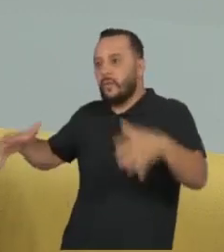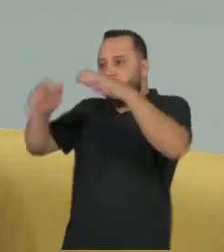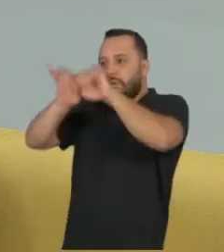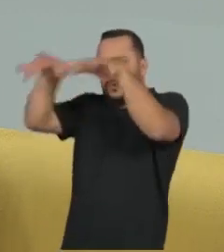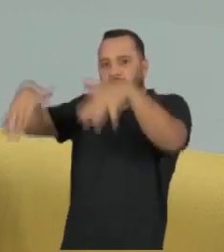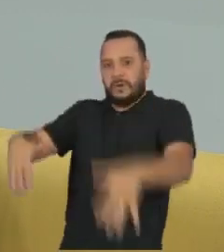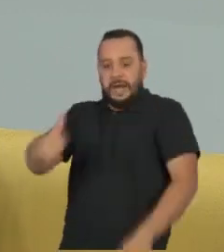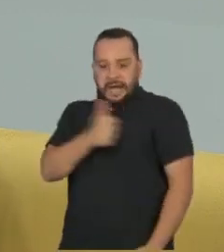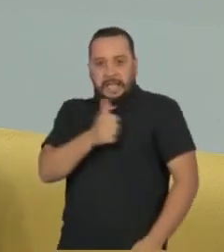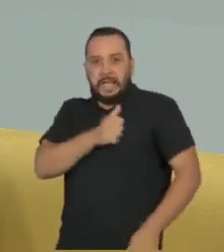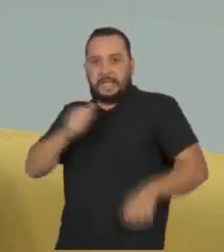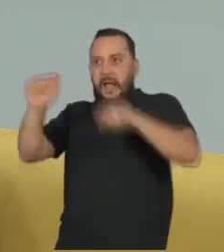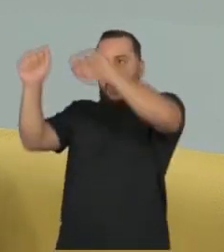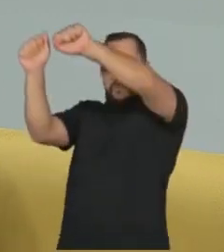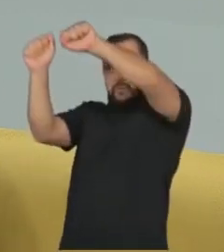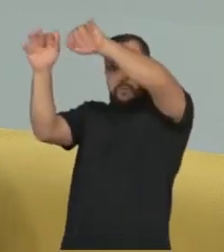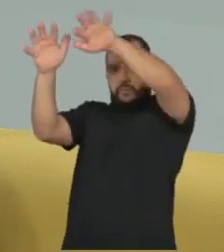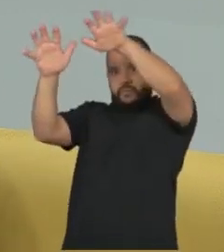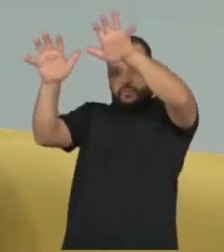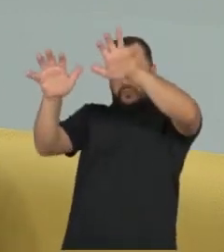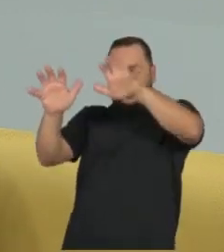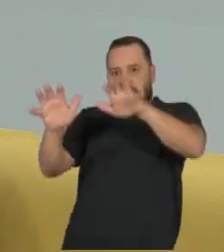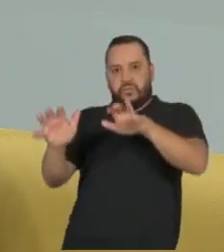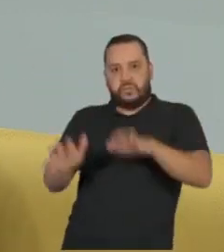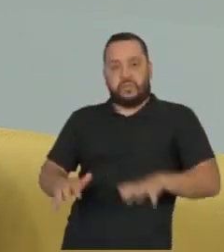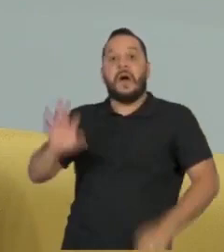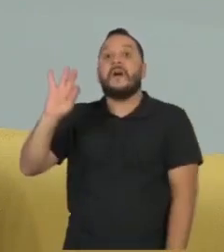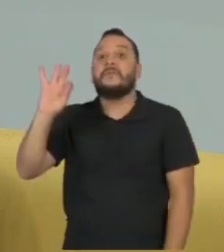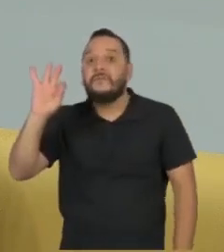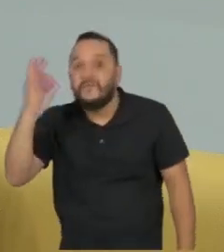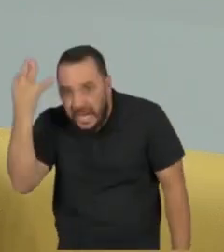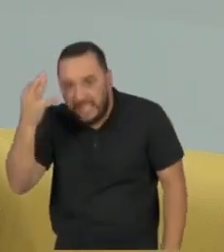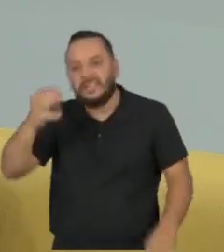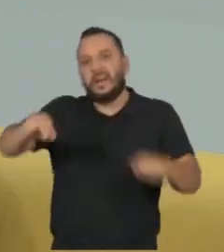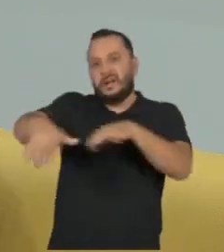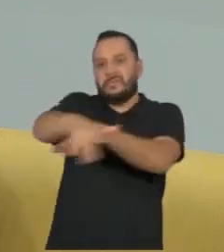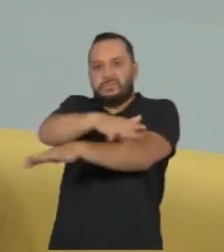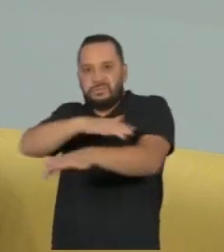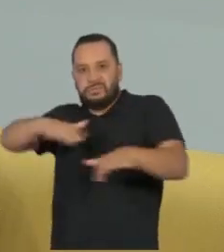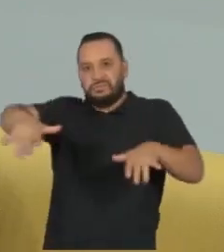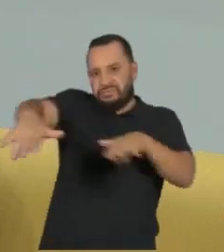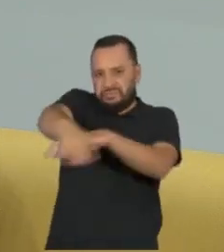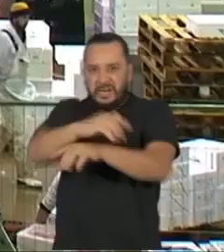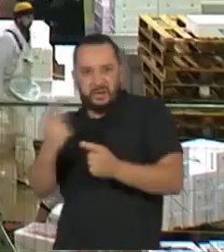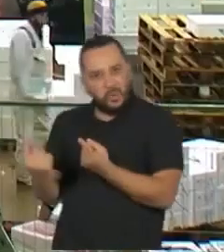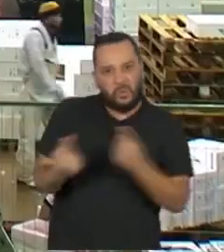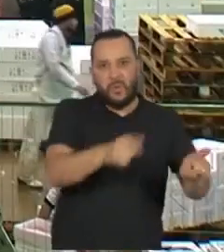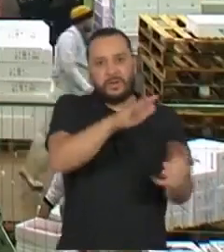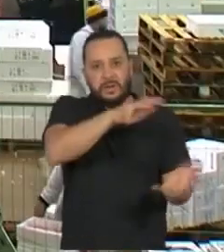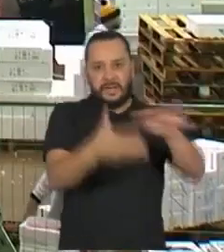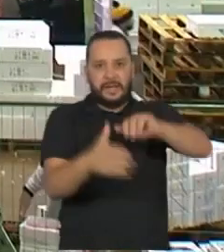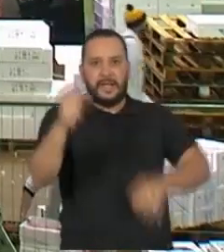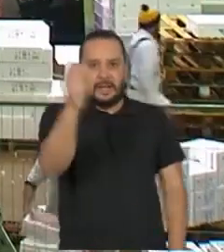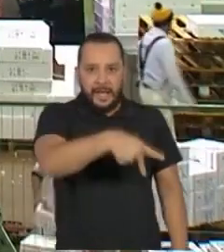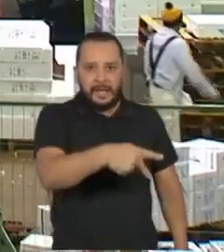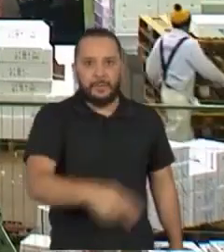França, os sindicatos continuam lutando com todas as suas armas contra as reformas na Previdência.